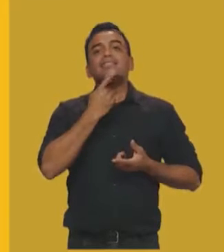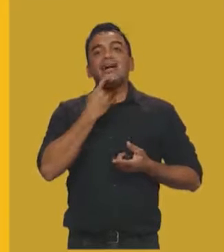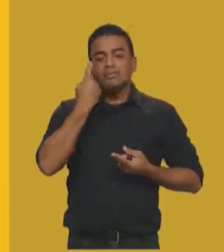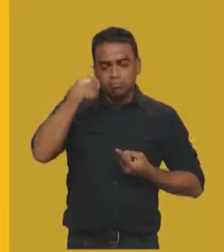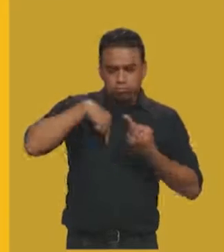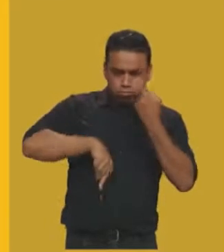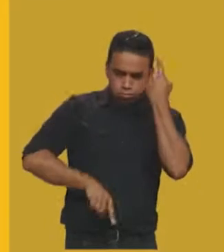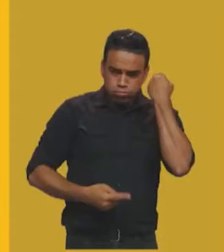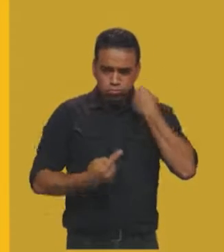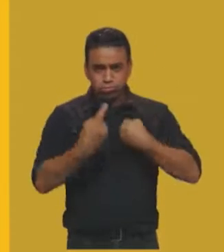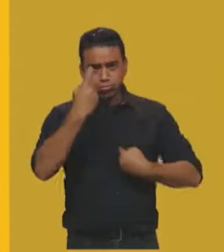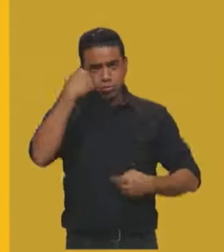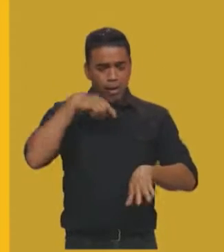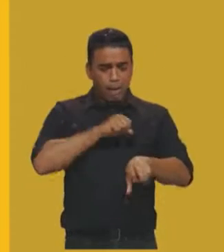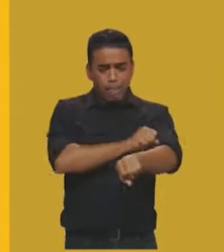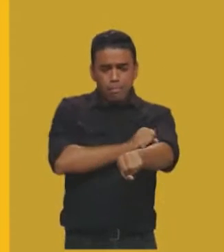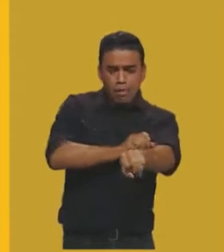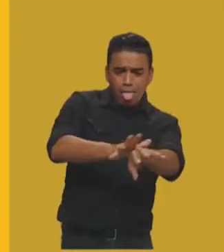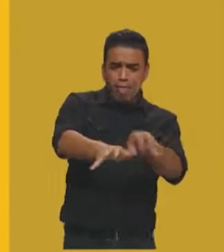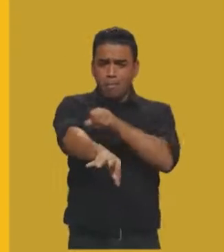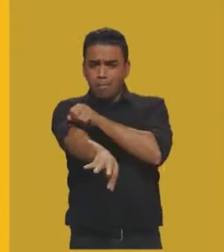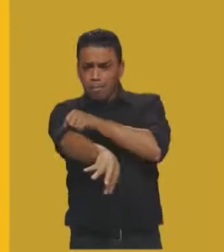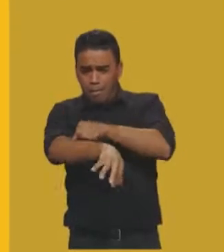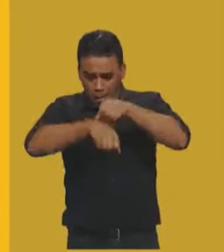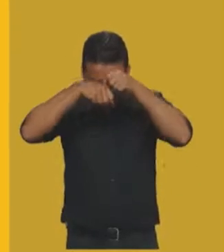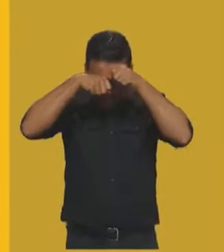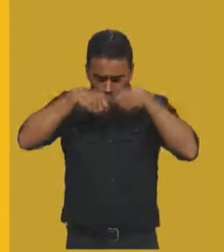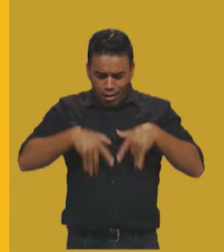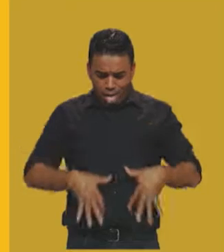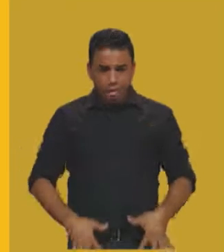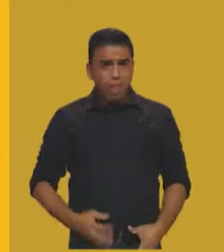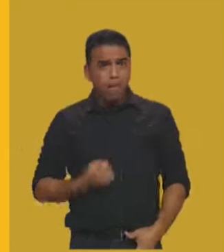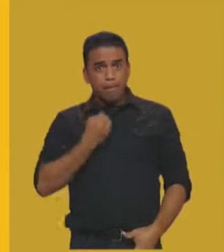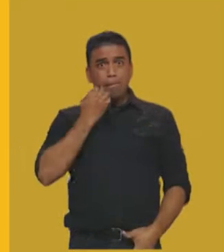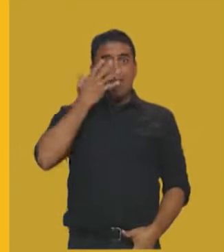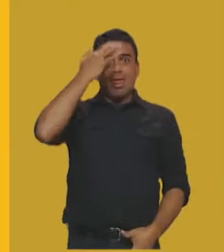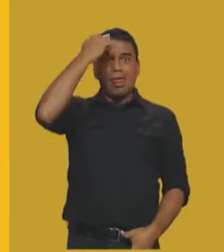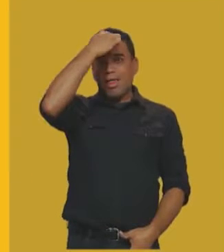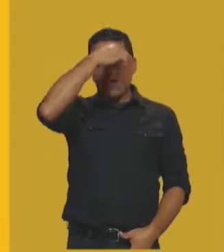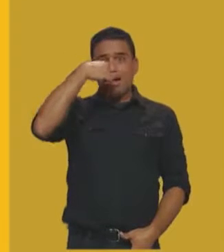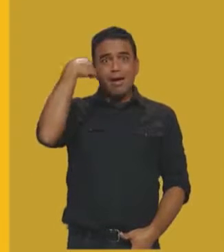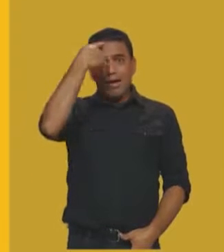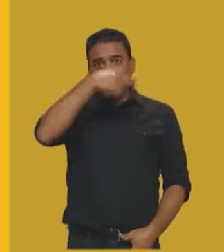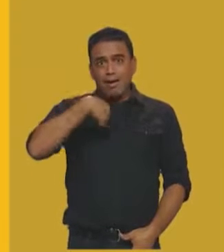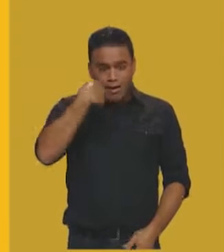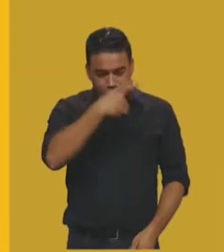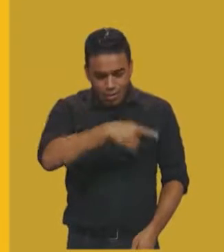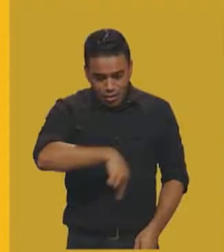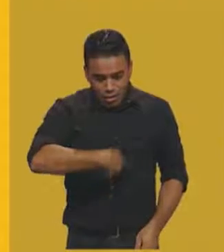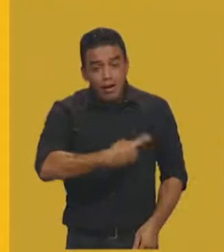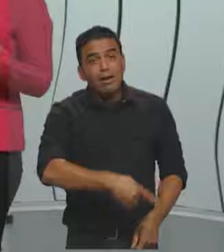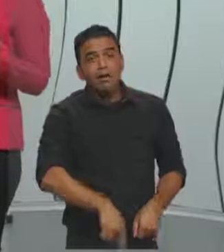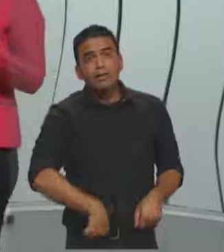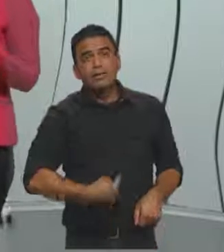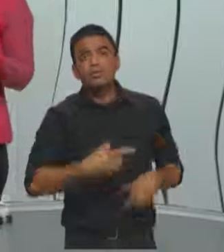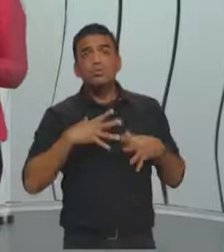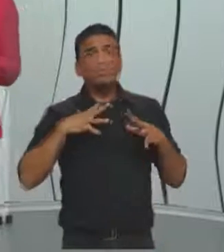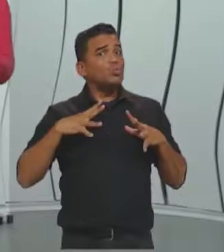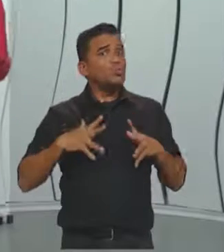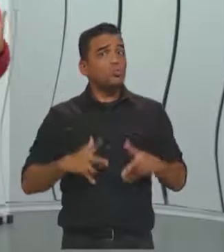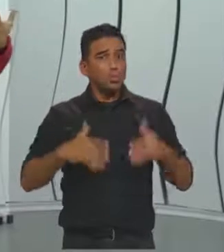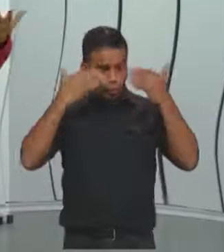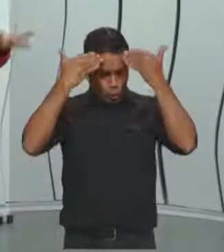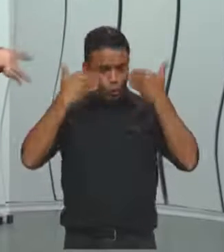a ponta do nosso dedo até, a nossa cabeça. Ela passa por todo esse percurso